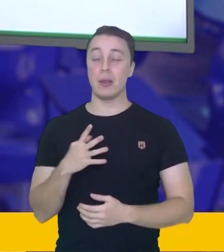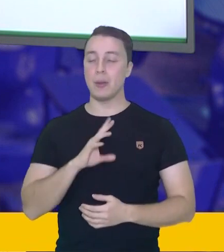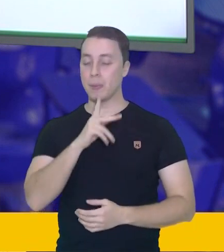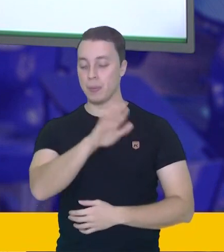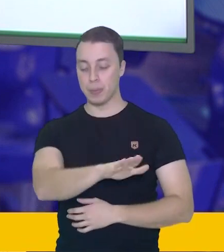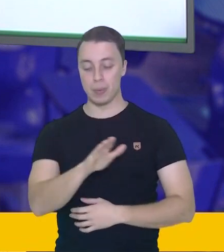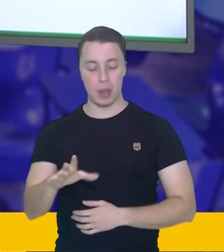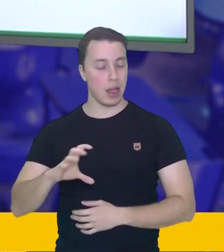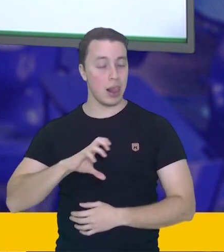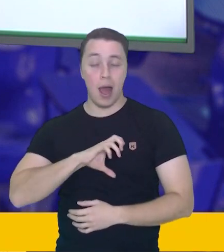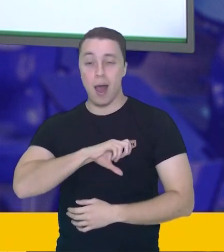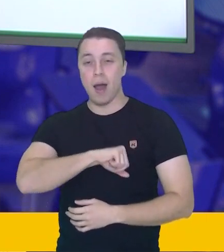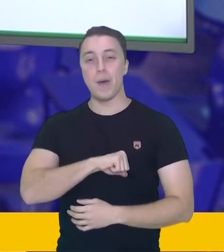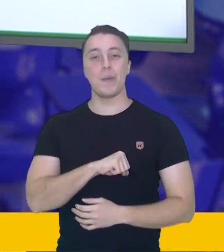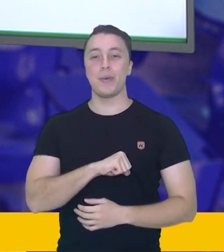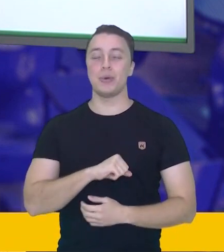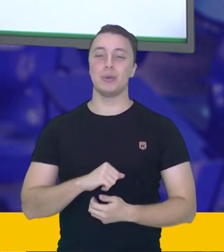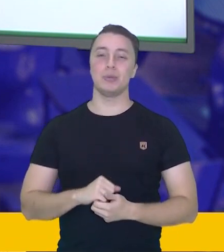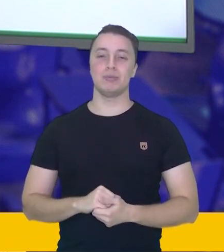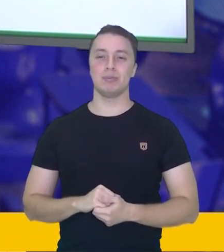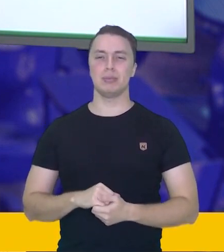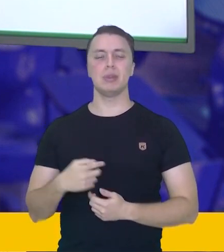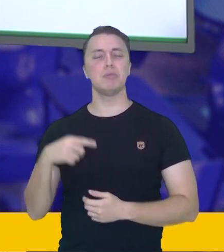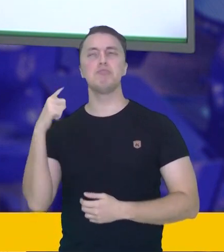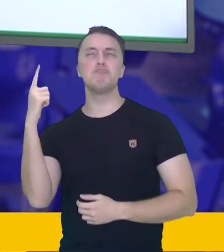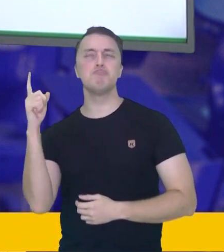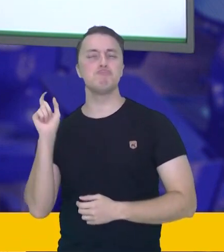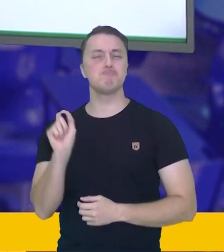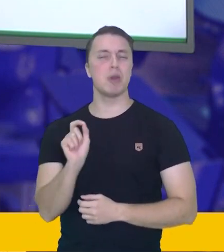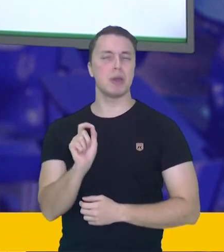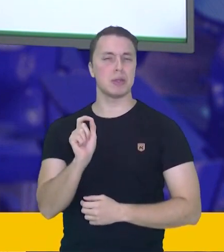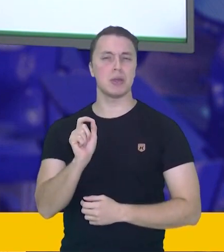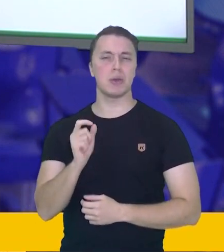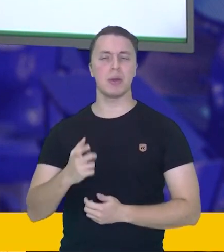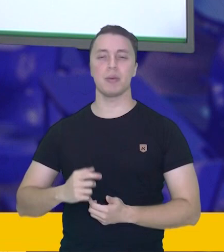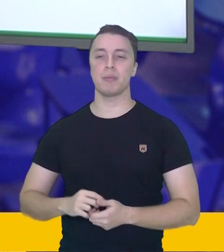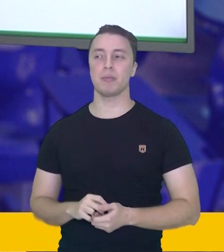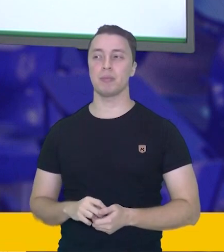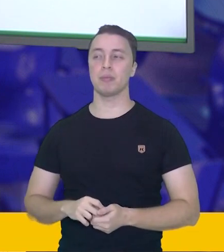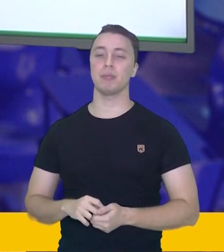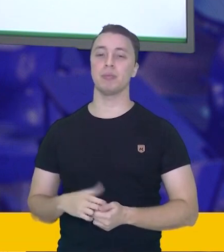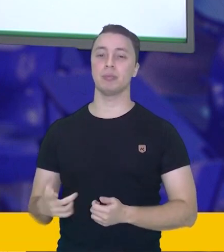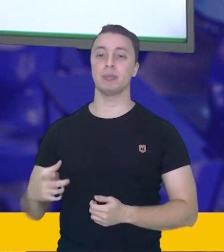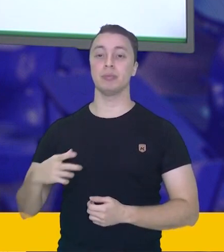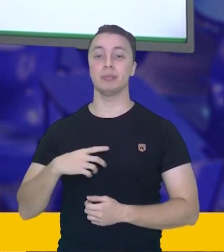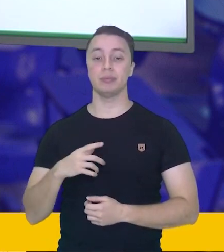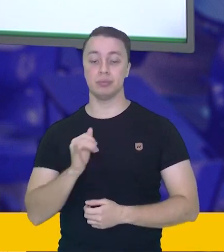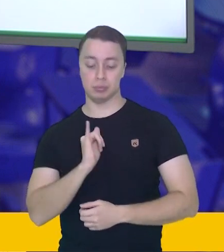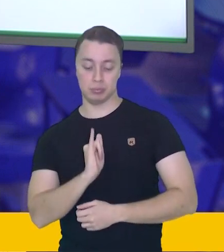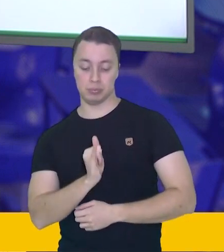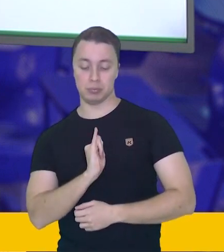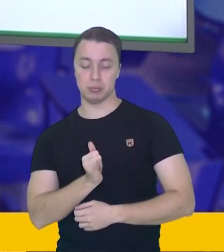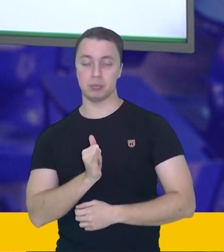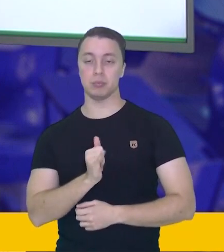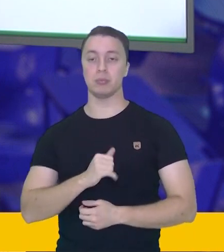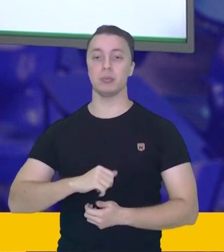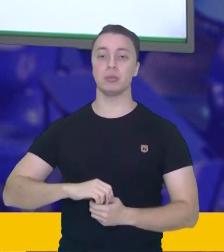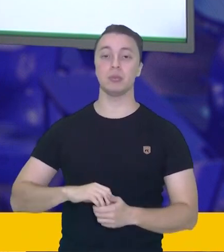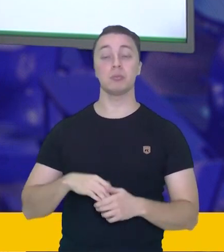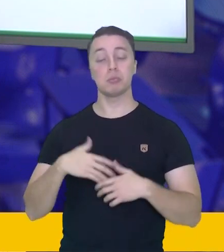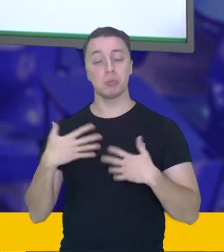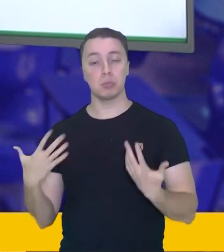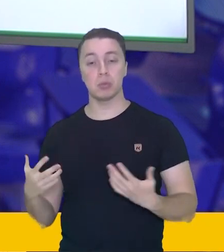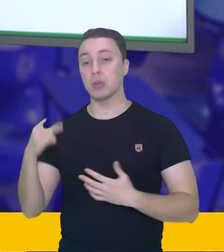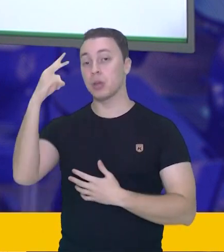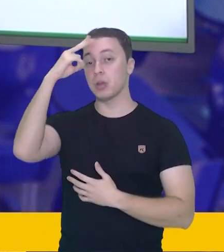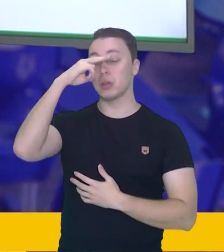de muitas crianças. O que são contos de encantamento? Eles são narrativas, ou seja, são